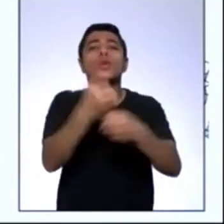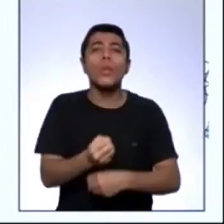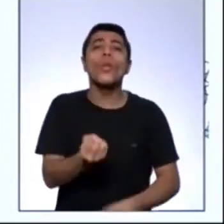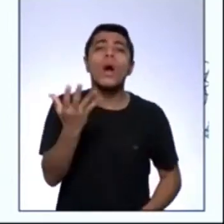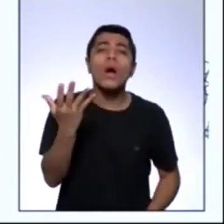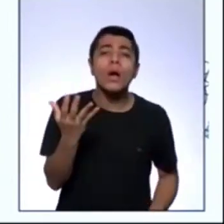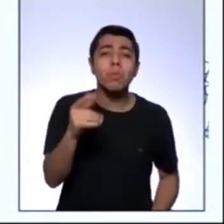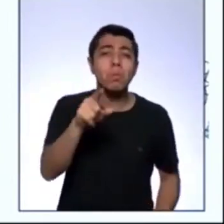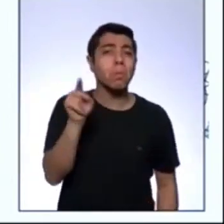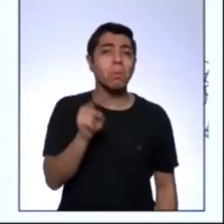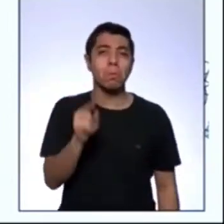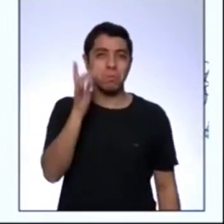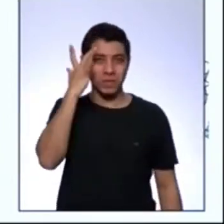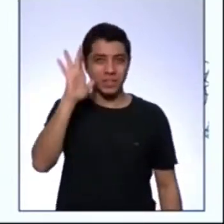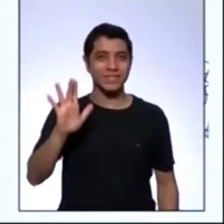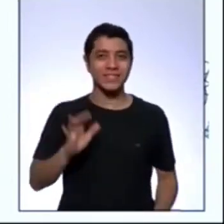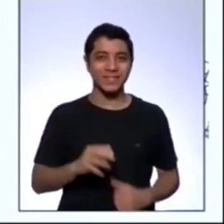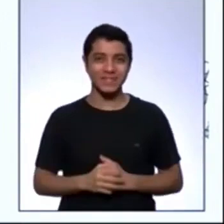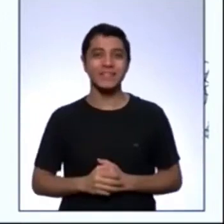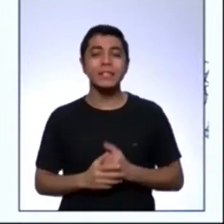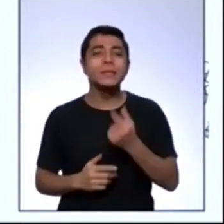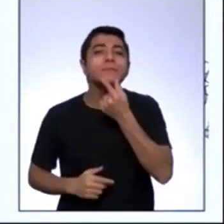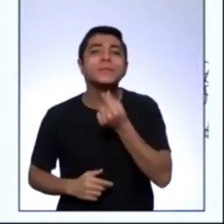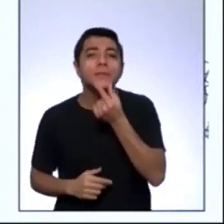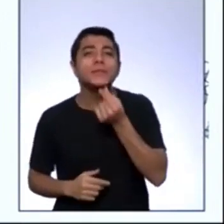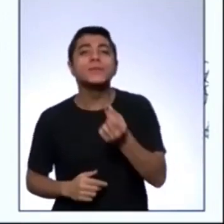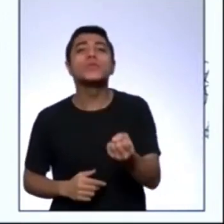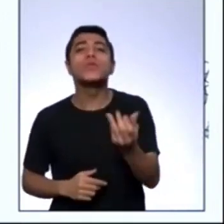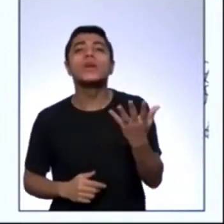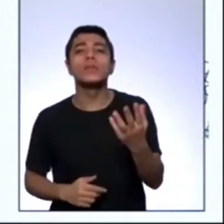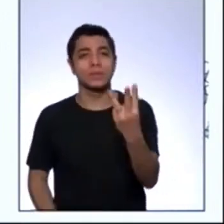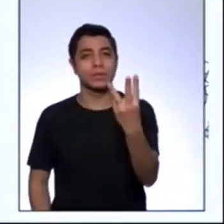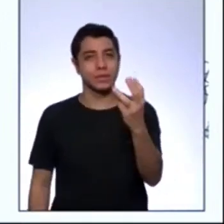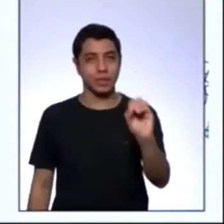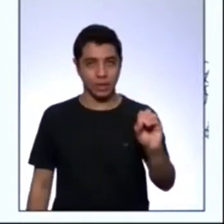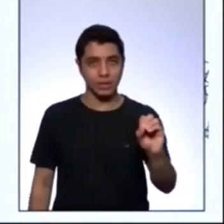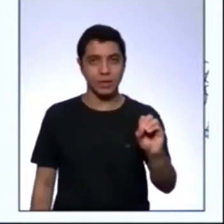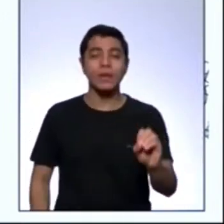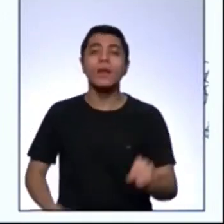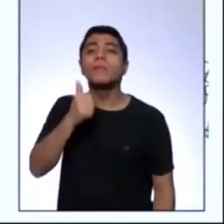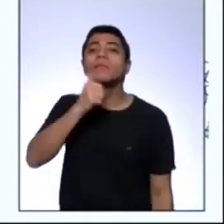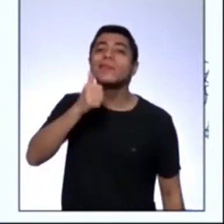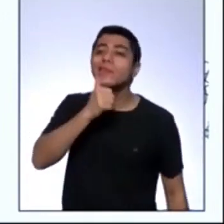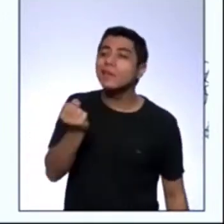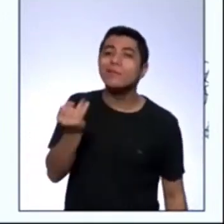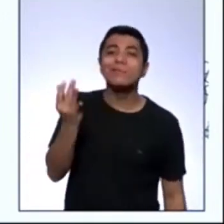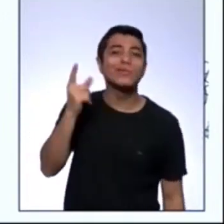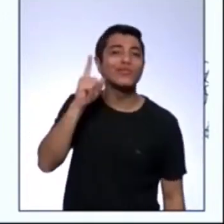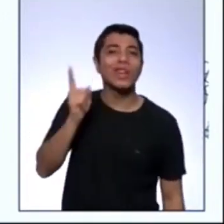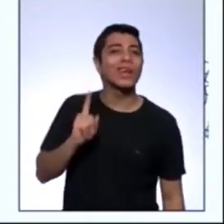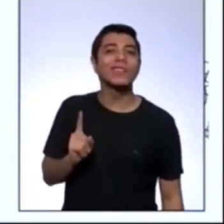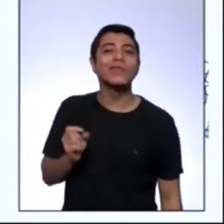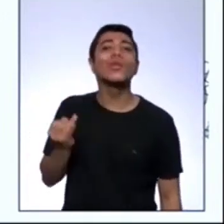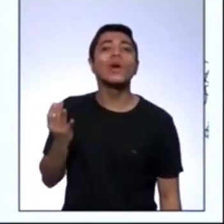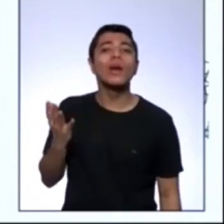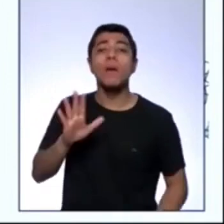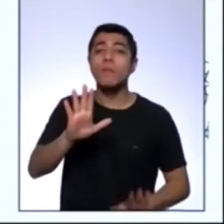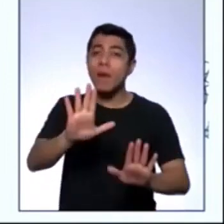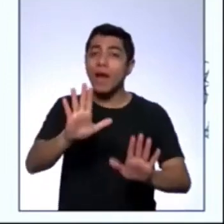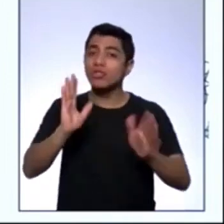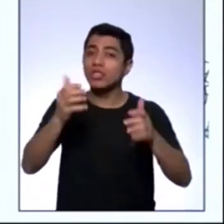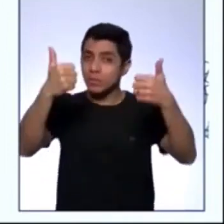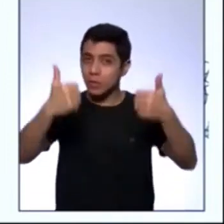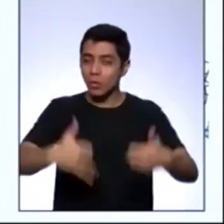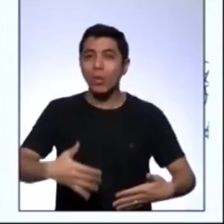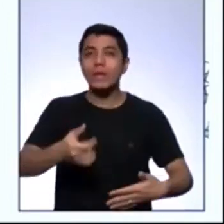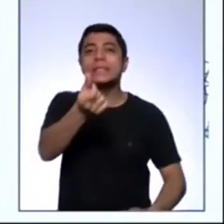meninas né e não sei quantos alunos têm na sala mas ele diz que sessenta por cento do total de